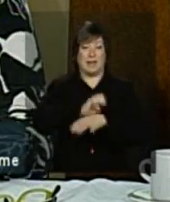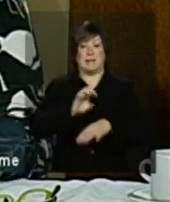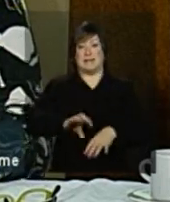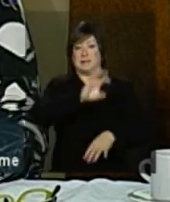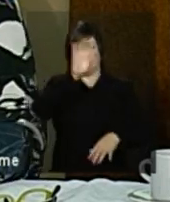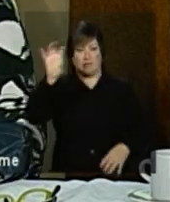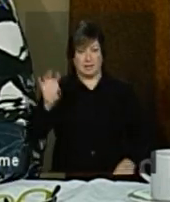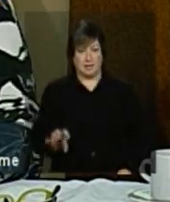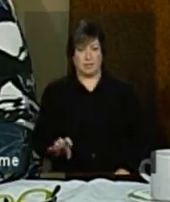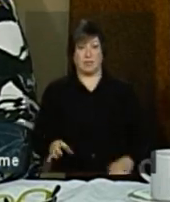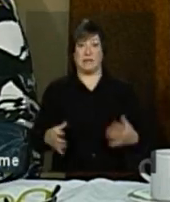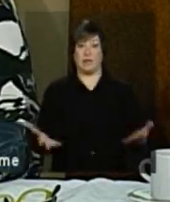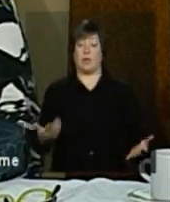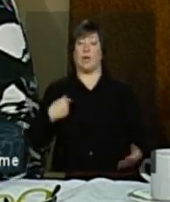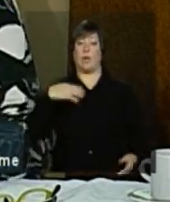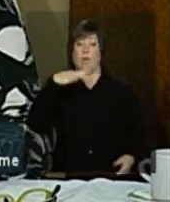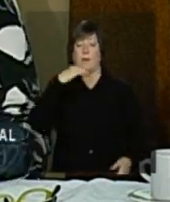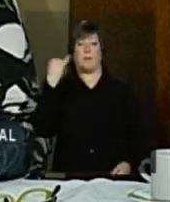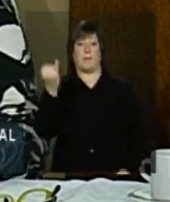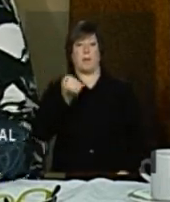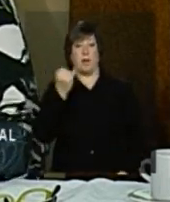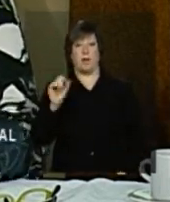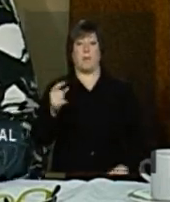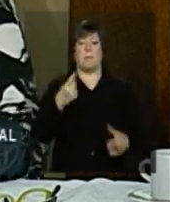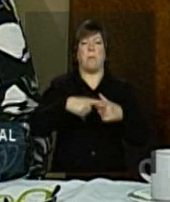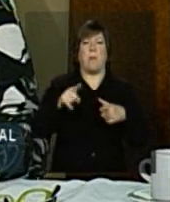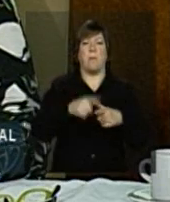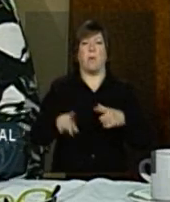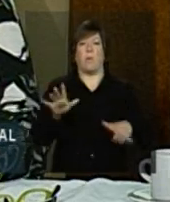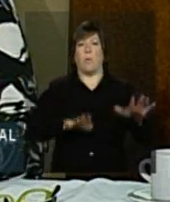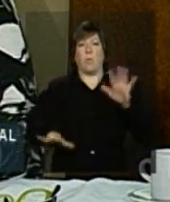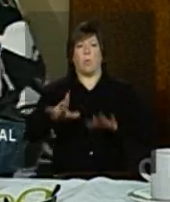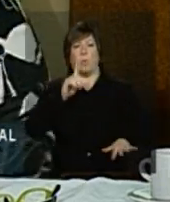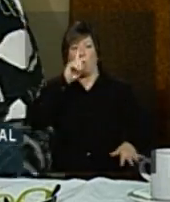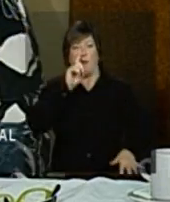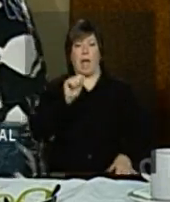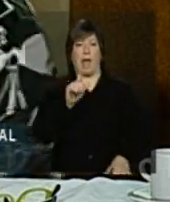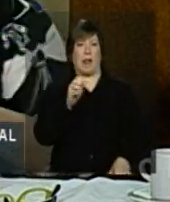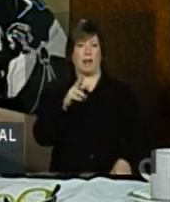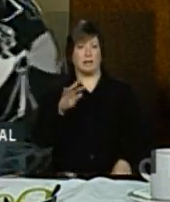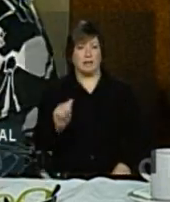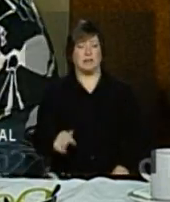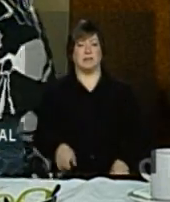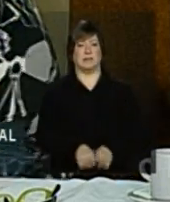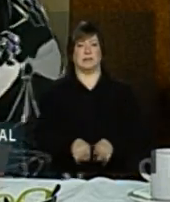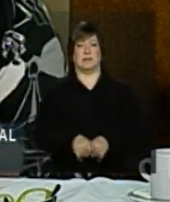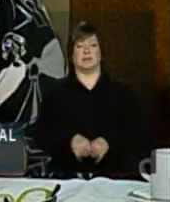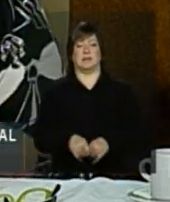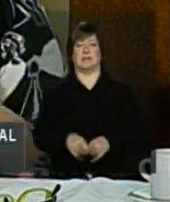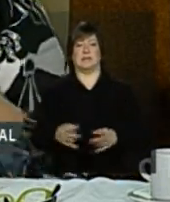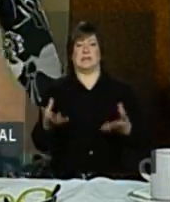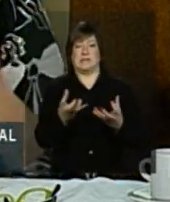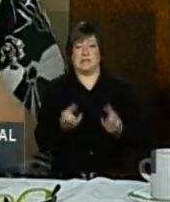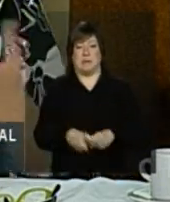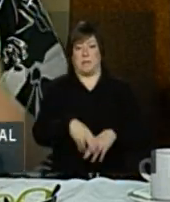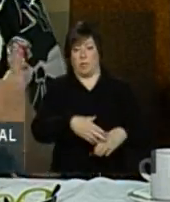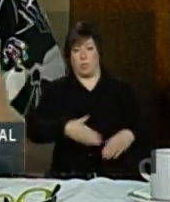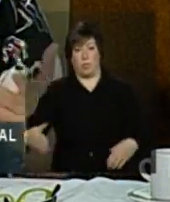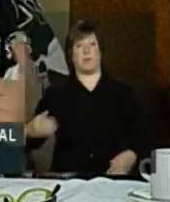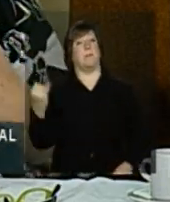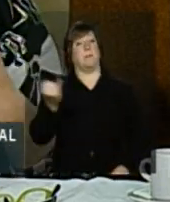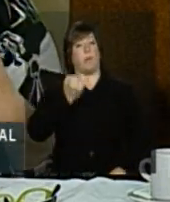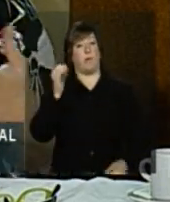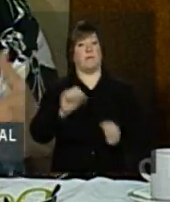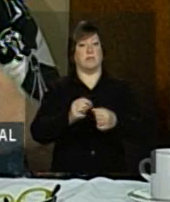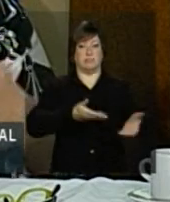melhorar situações de alerta e ir corrigindo né o rumo durante esse período é importante a gente tá